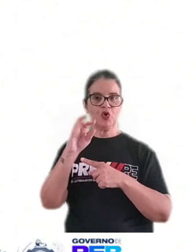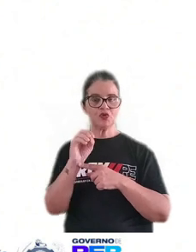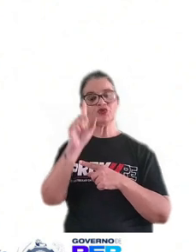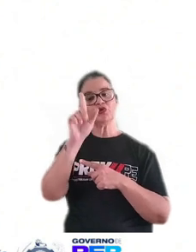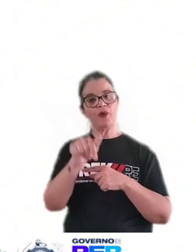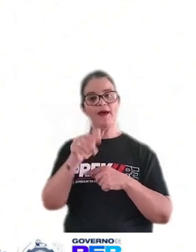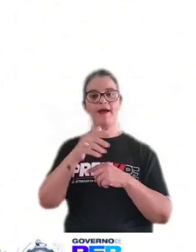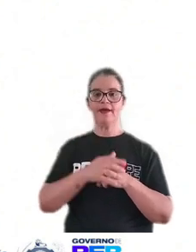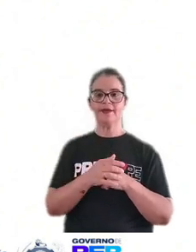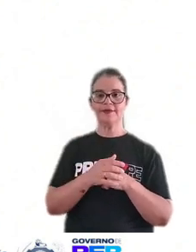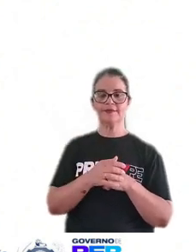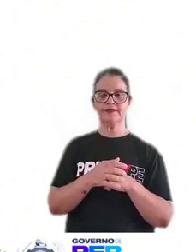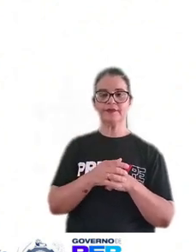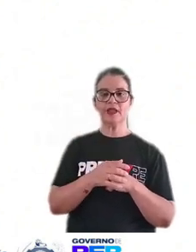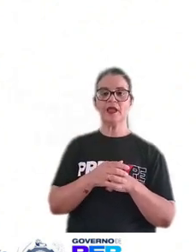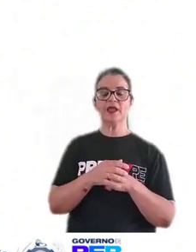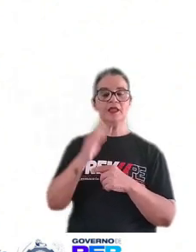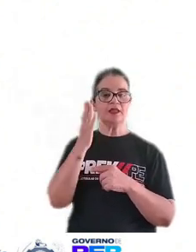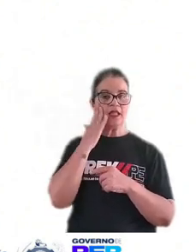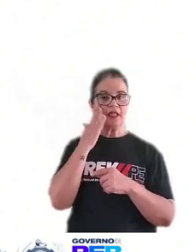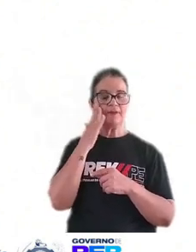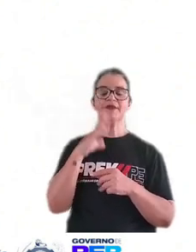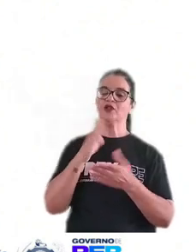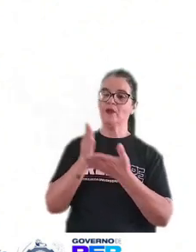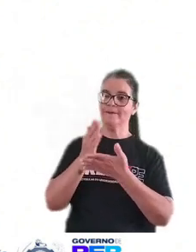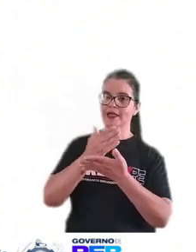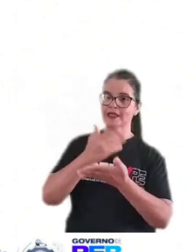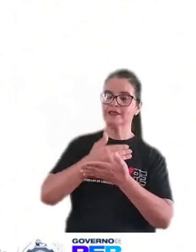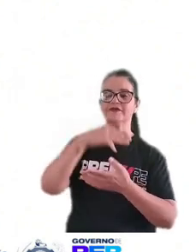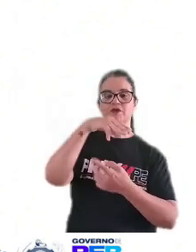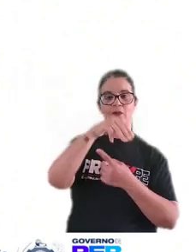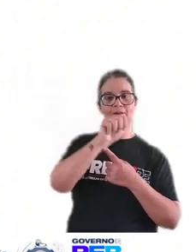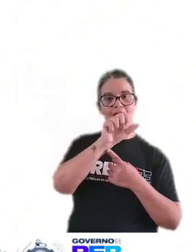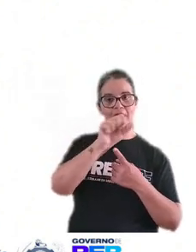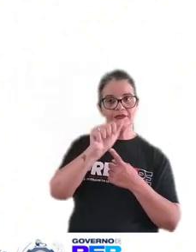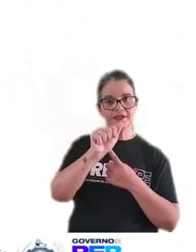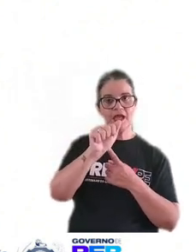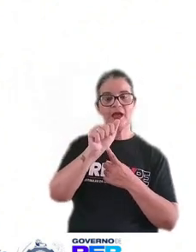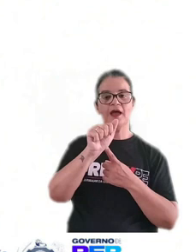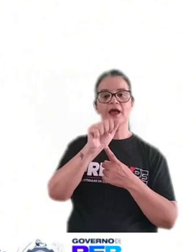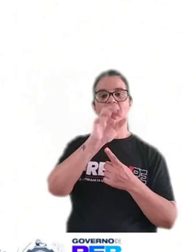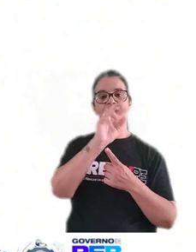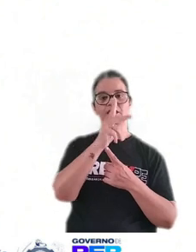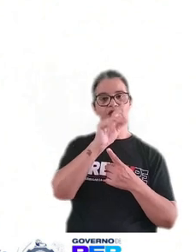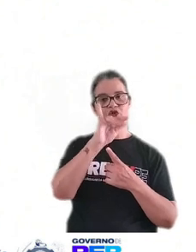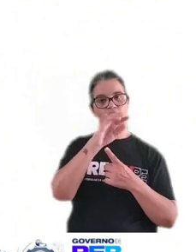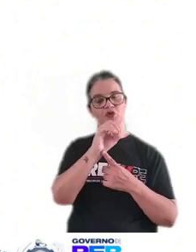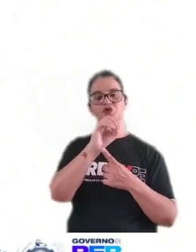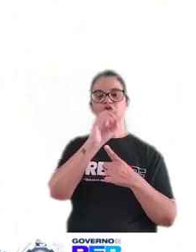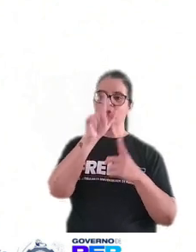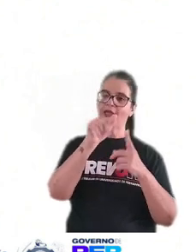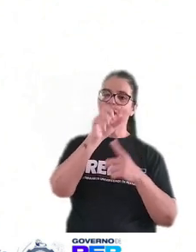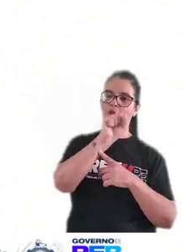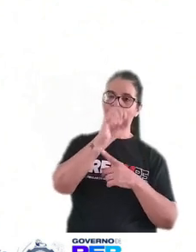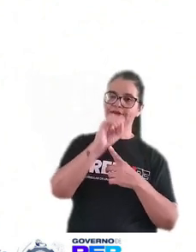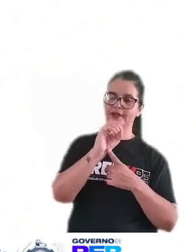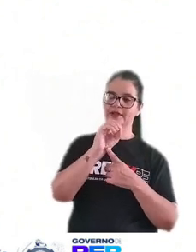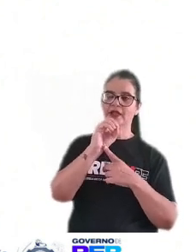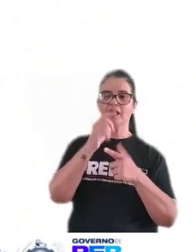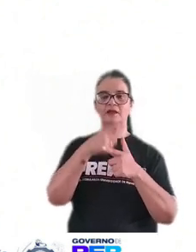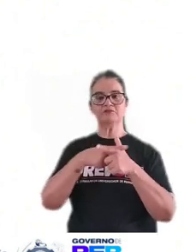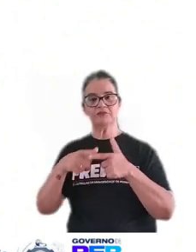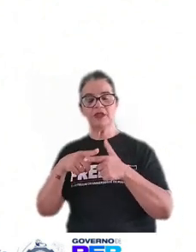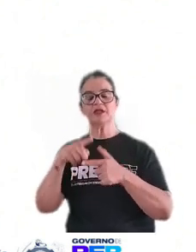de hidróxido é determinado pela divisão entre a massa de hidróxido, no caso,